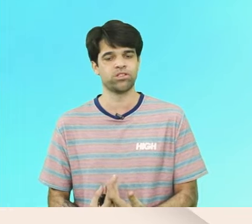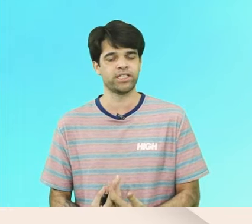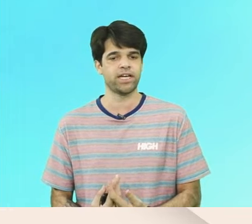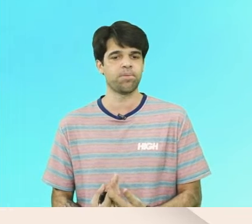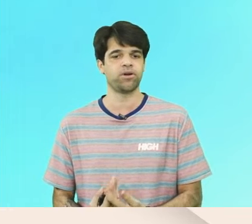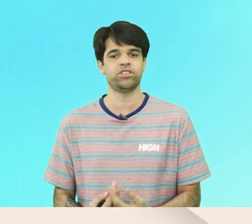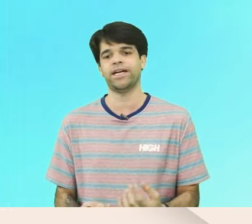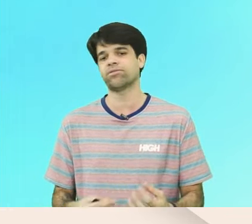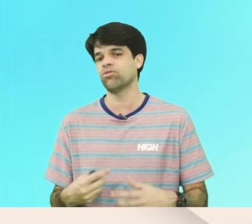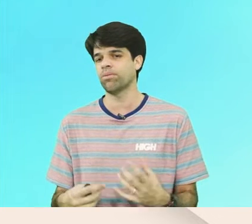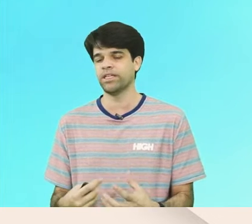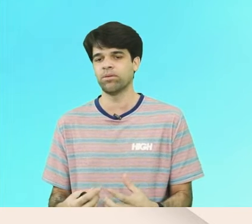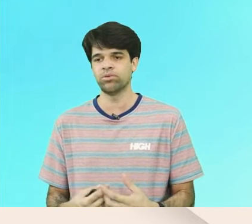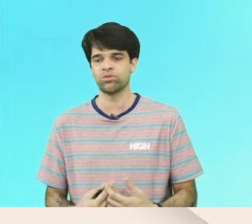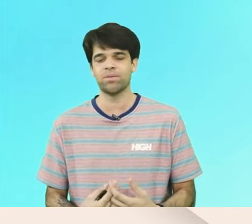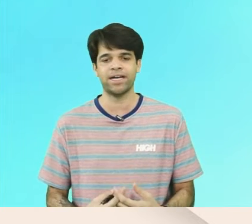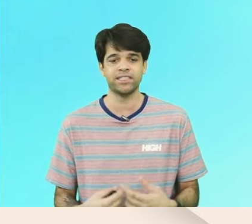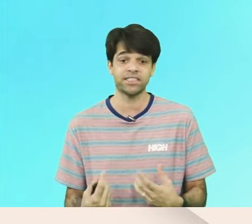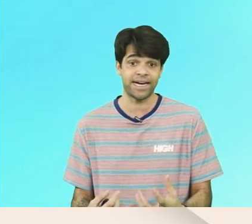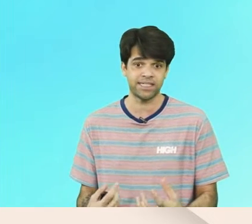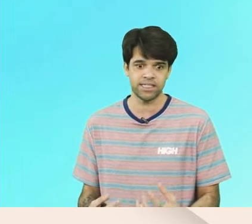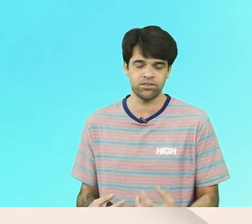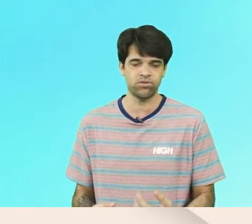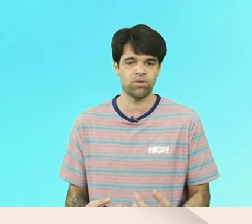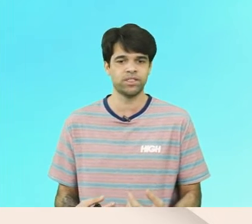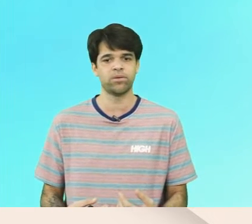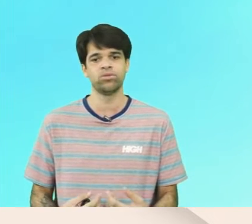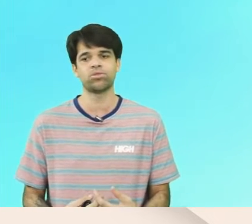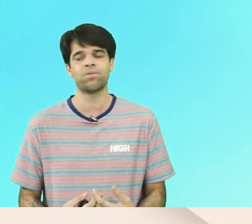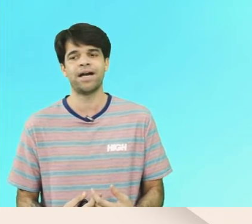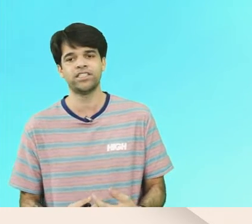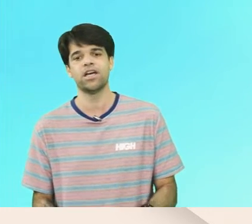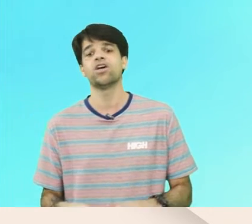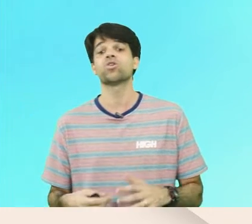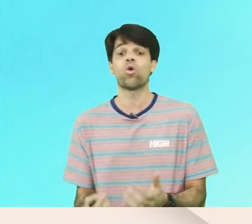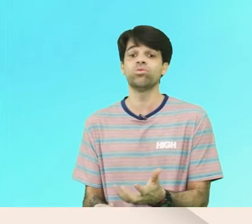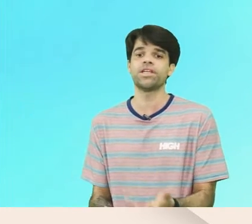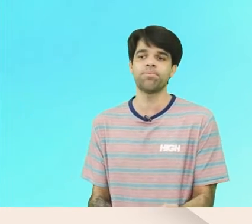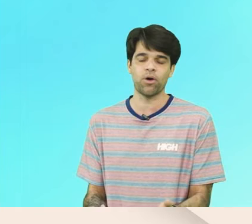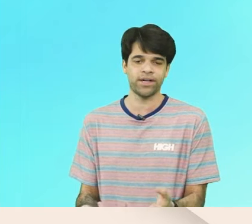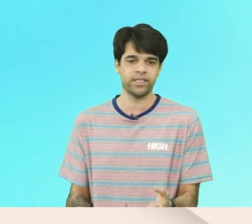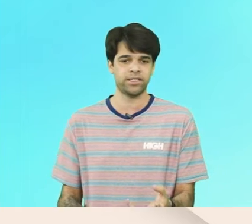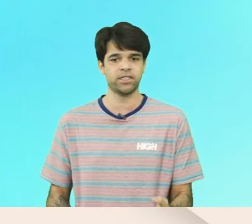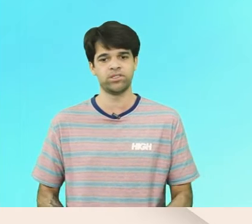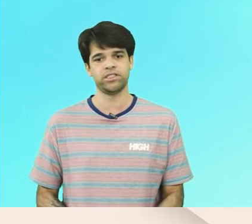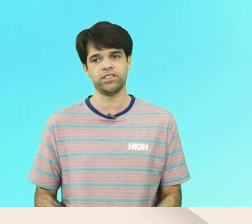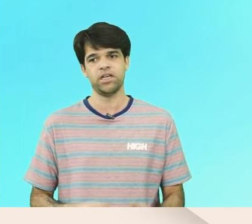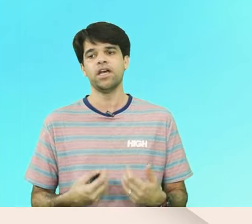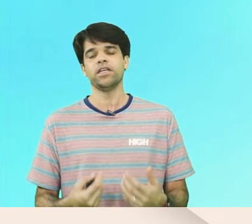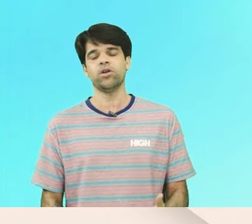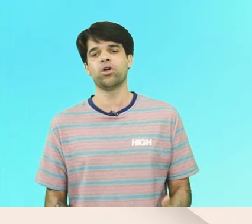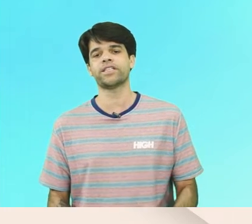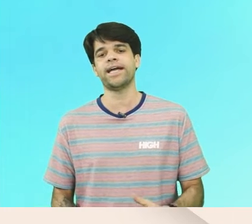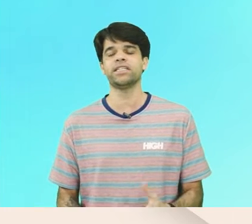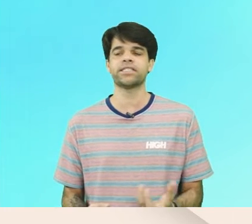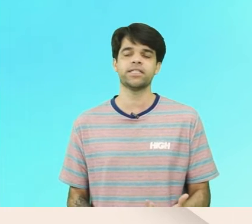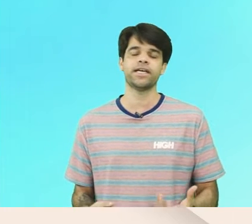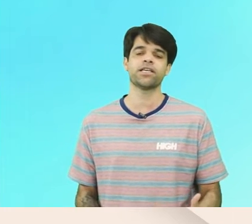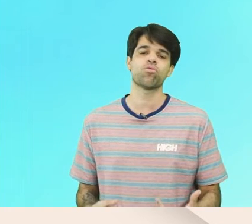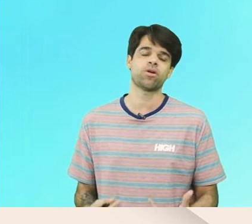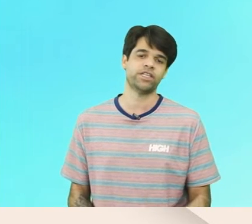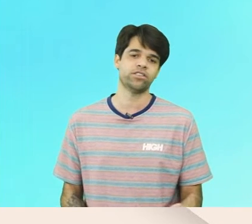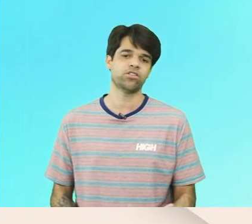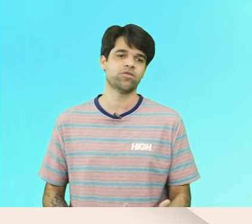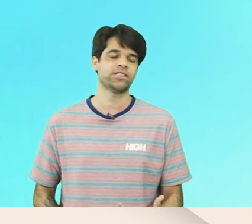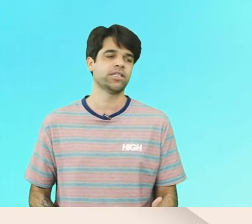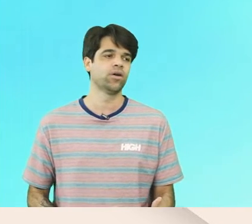a construção daquele projeto de uma maneira muito mais interessante, de uma maneira muito mais contemporânea, digamos assim. E outra é